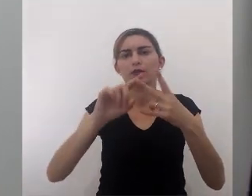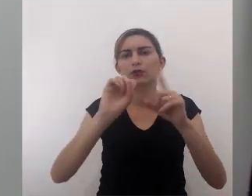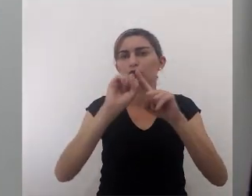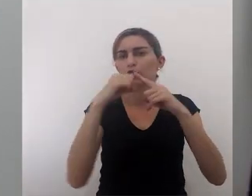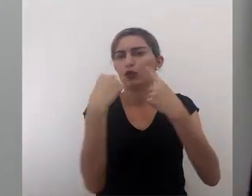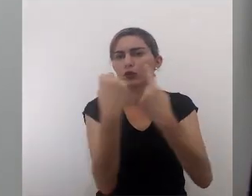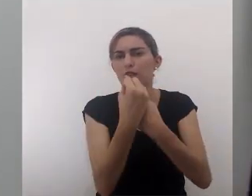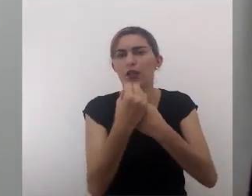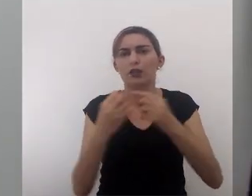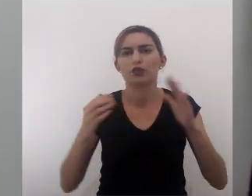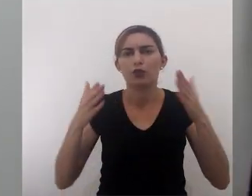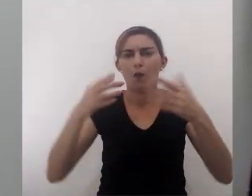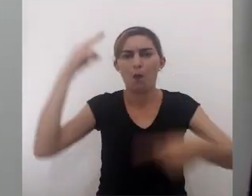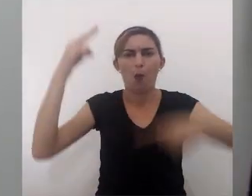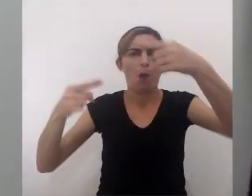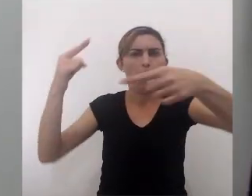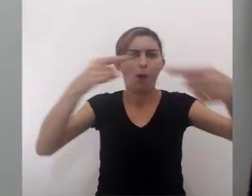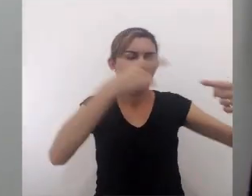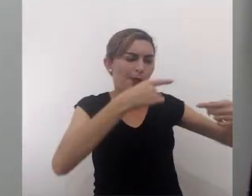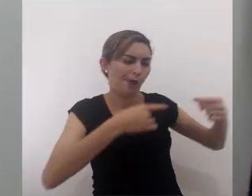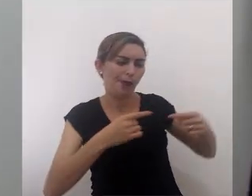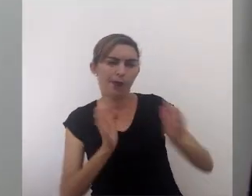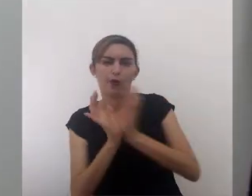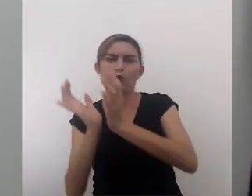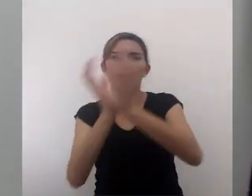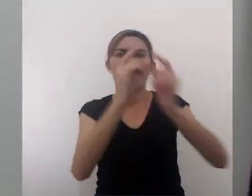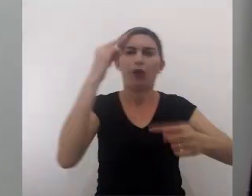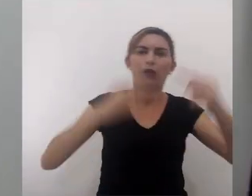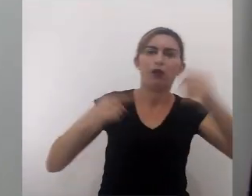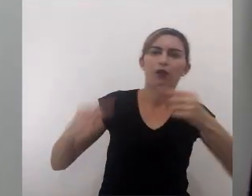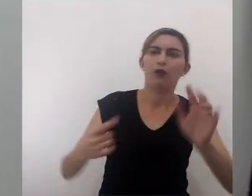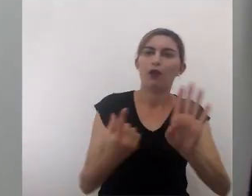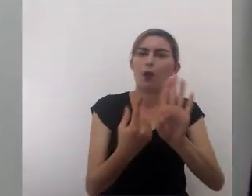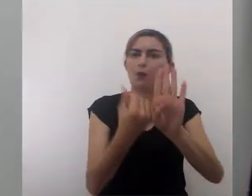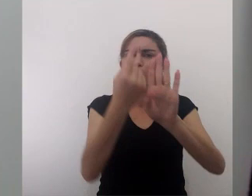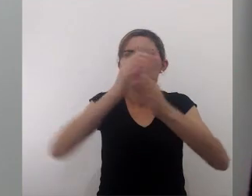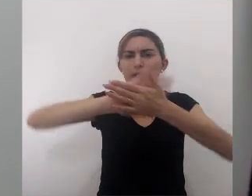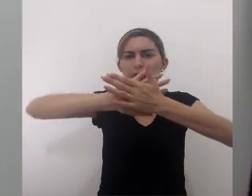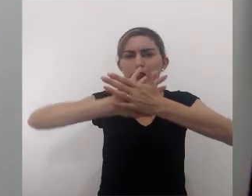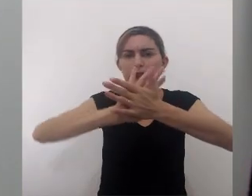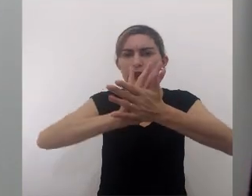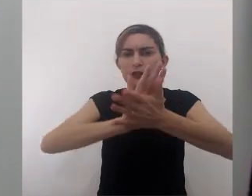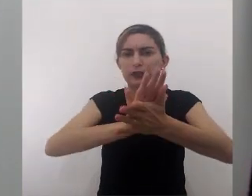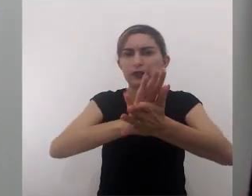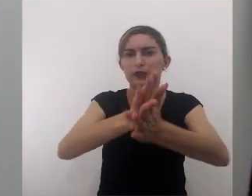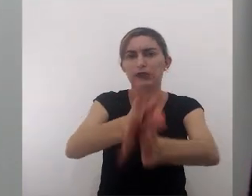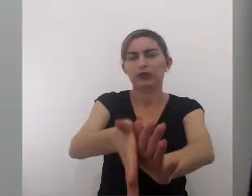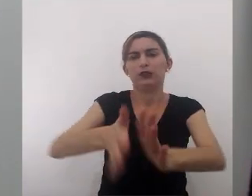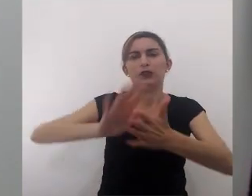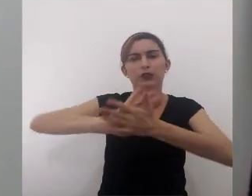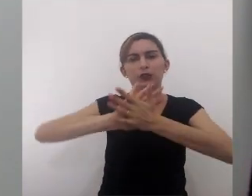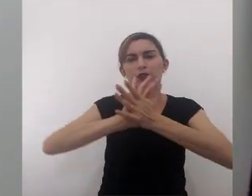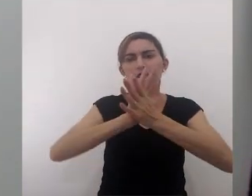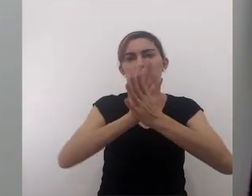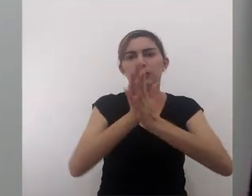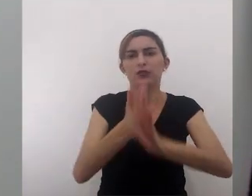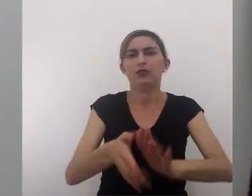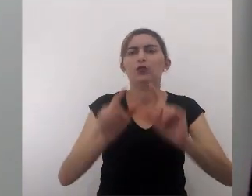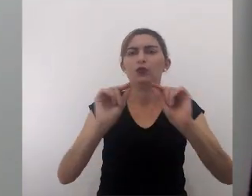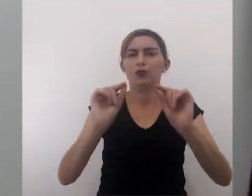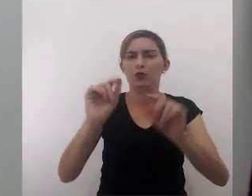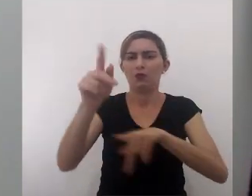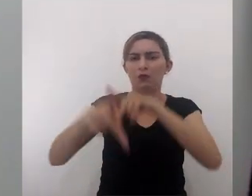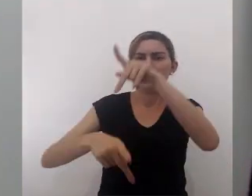socialistas entraram em conflito. Então, a burguesia massacrou, pessoal, o